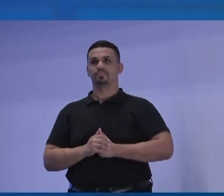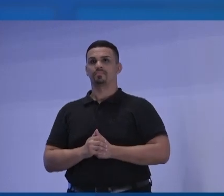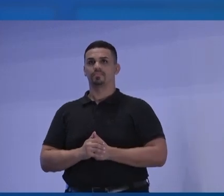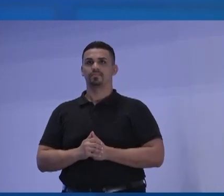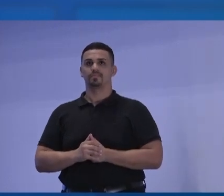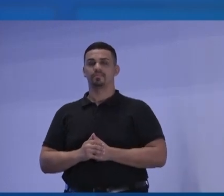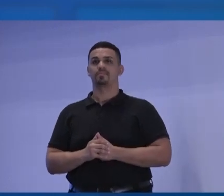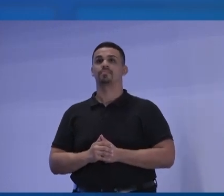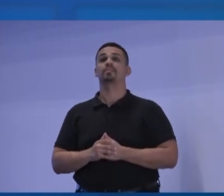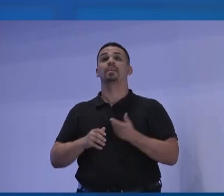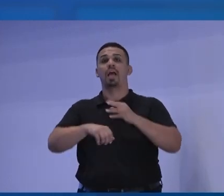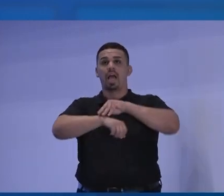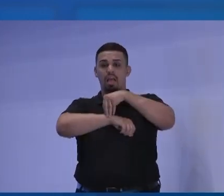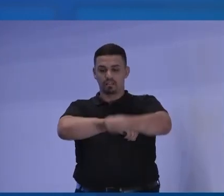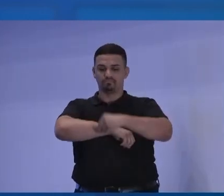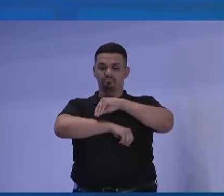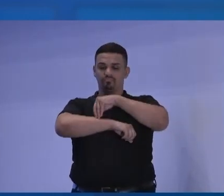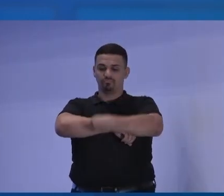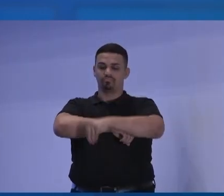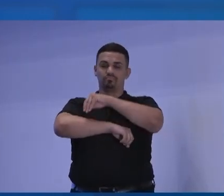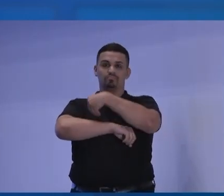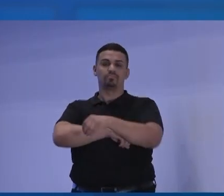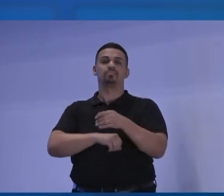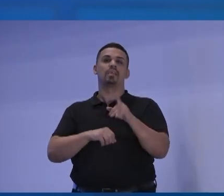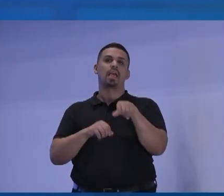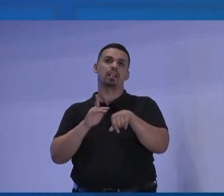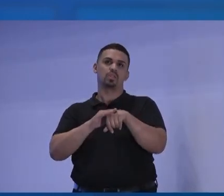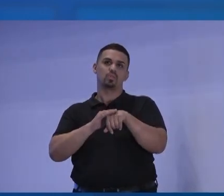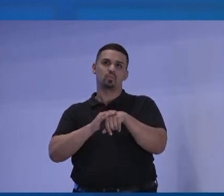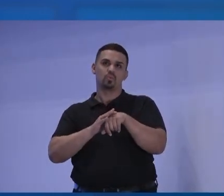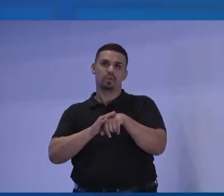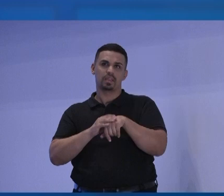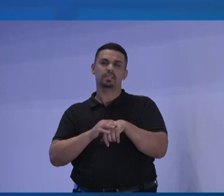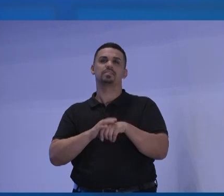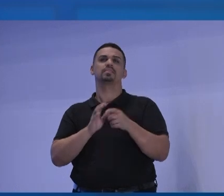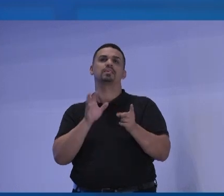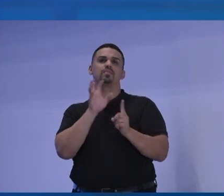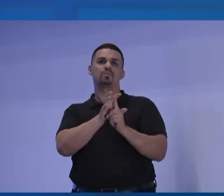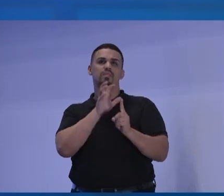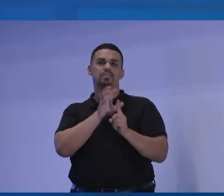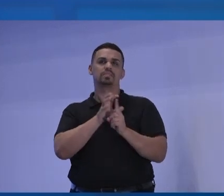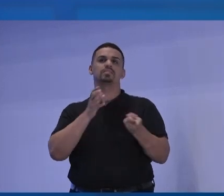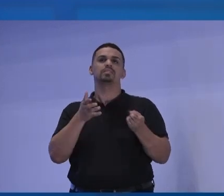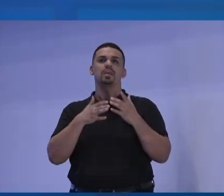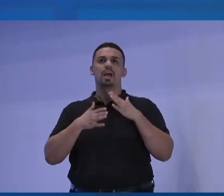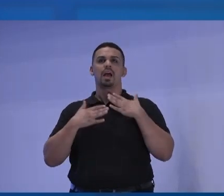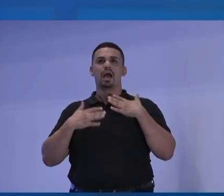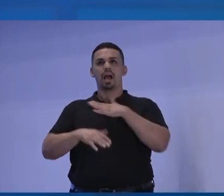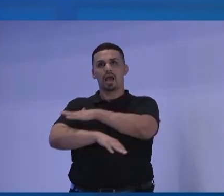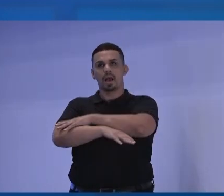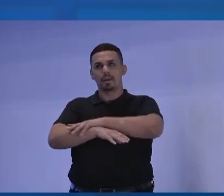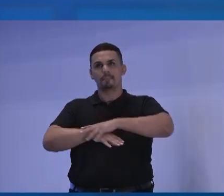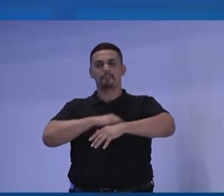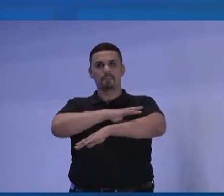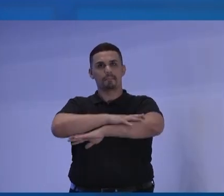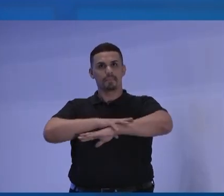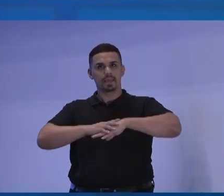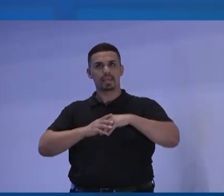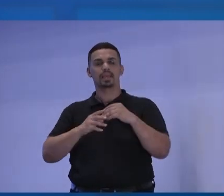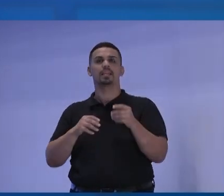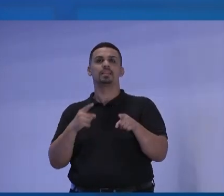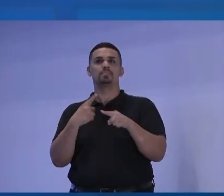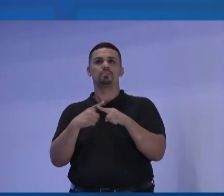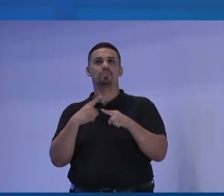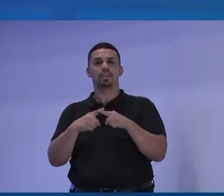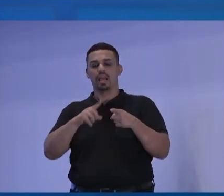Bom, a hanseníase é uma doença que afeta essencialmente pele e nervos, porque é uma bactéria que ela tem uma preferência por